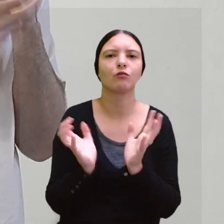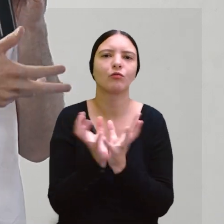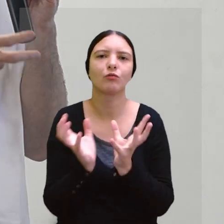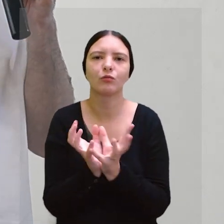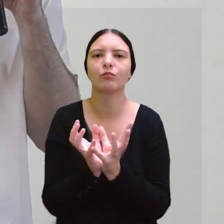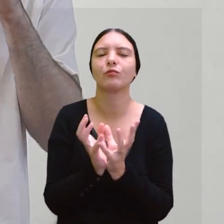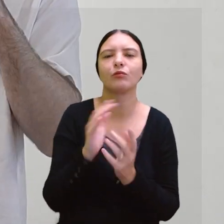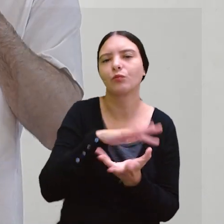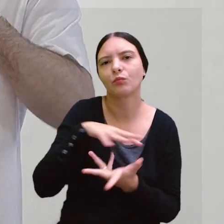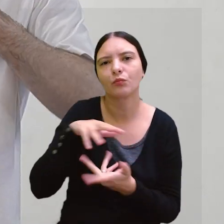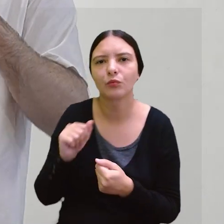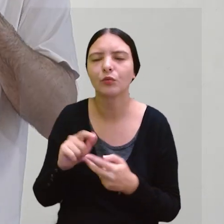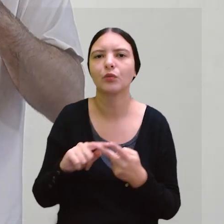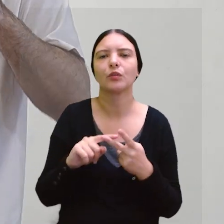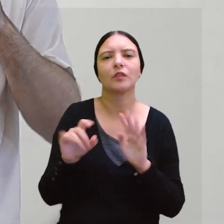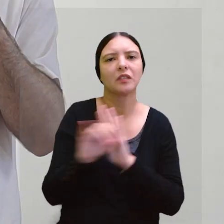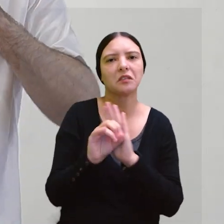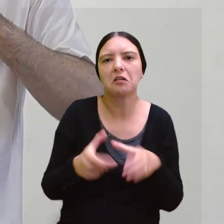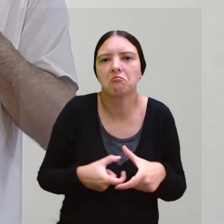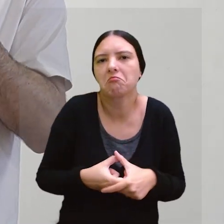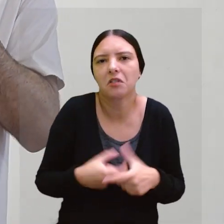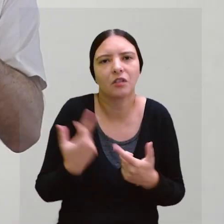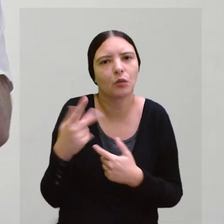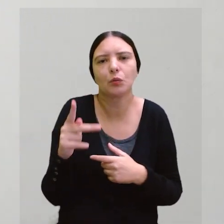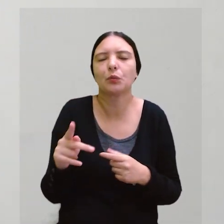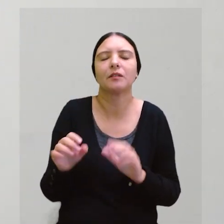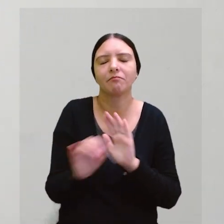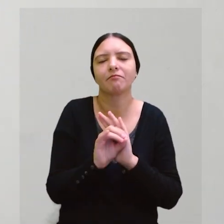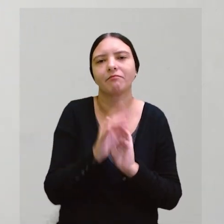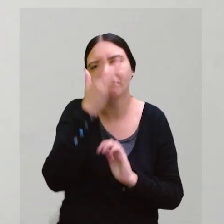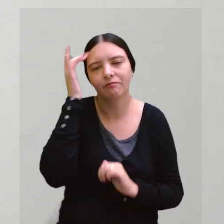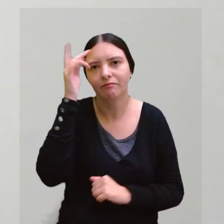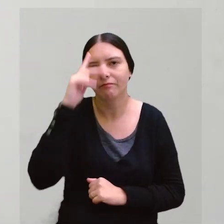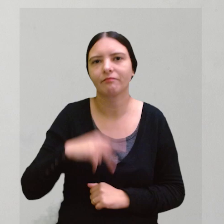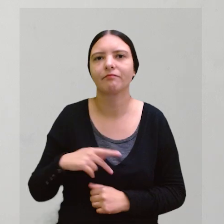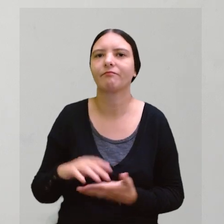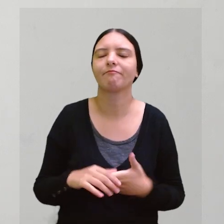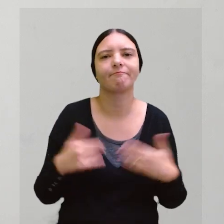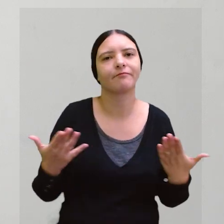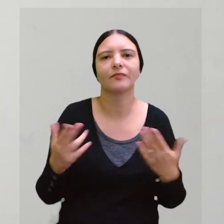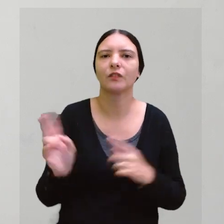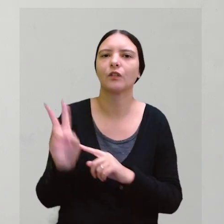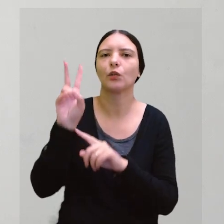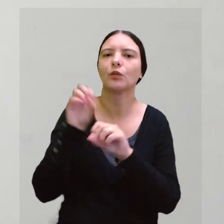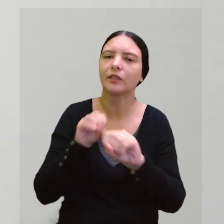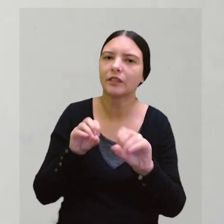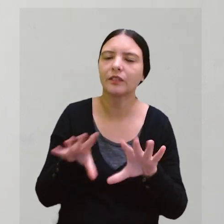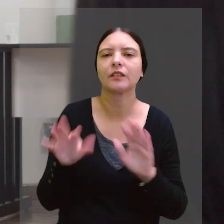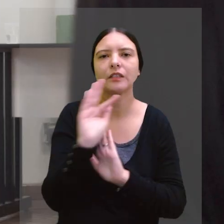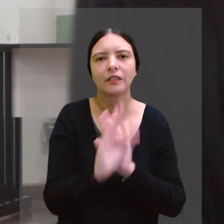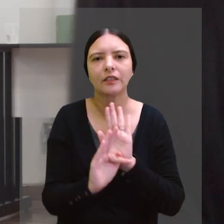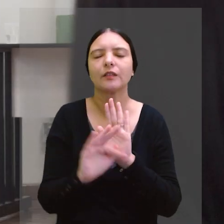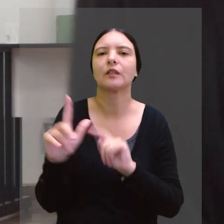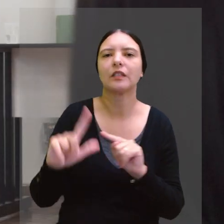clube, de uma nação, de uma identidade de minoria, a sua identidade como pessoa, enfim, ensinando valores, né? Pelo texto